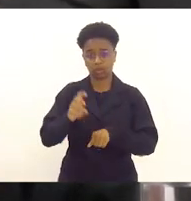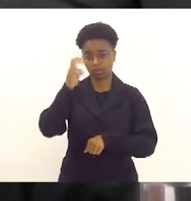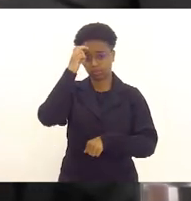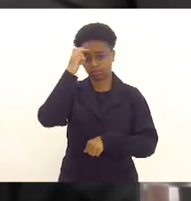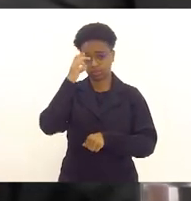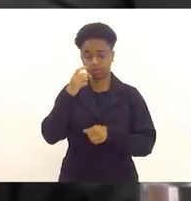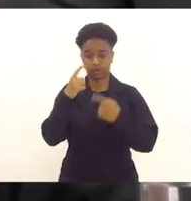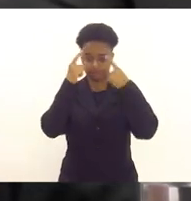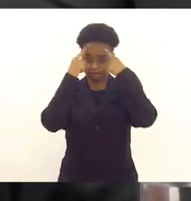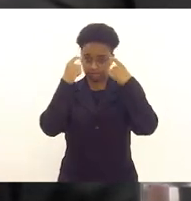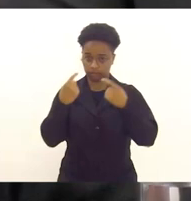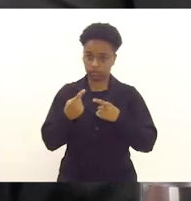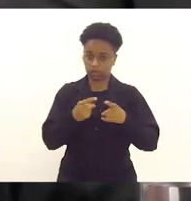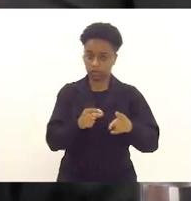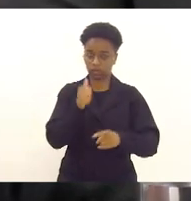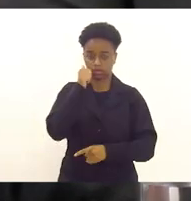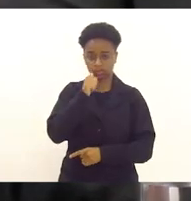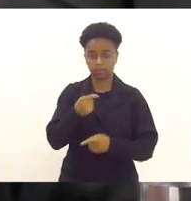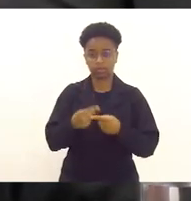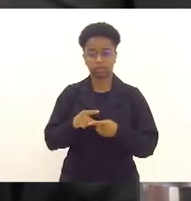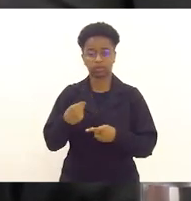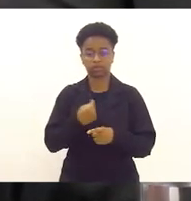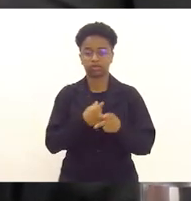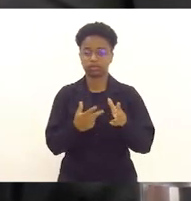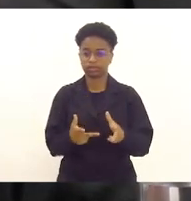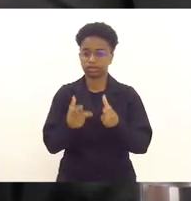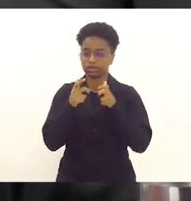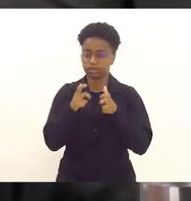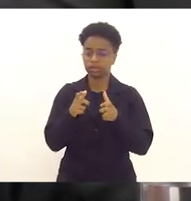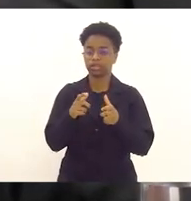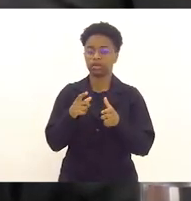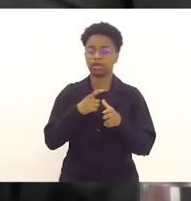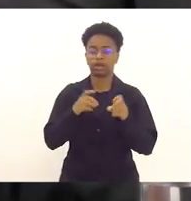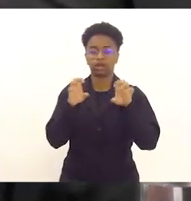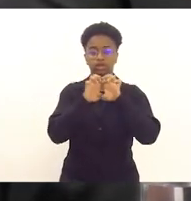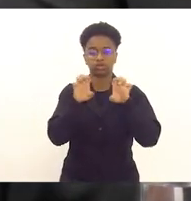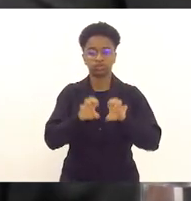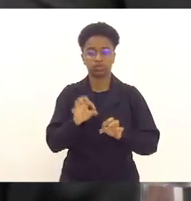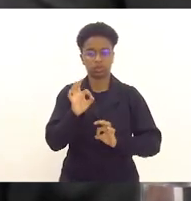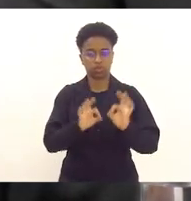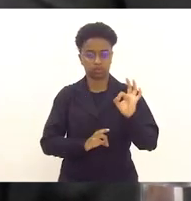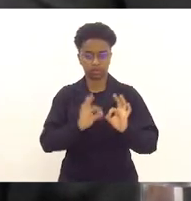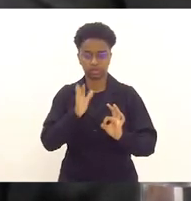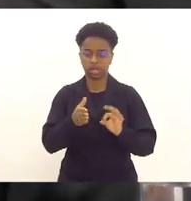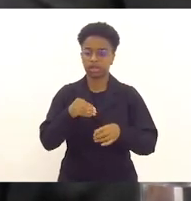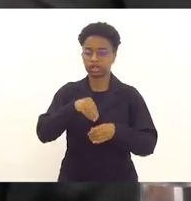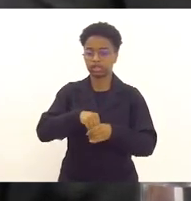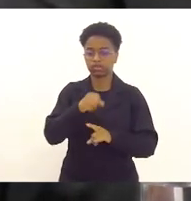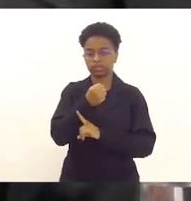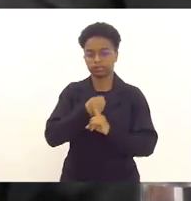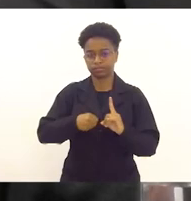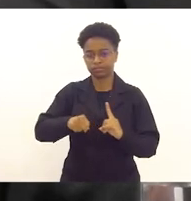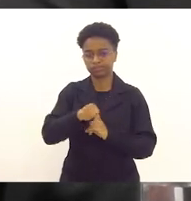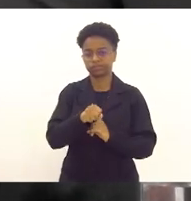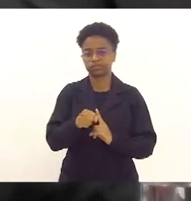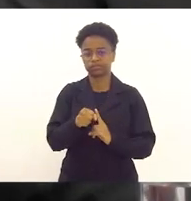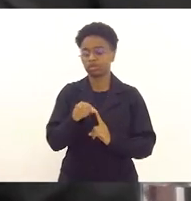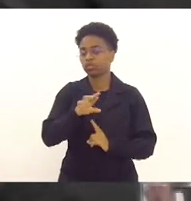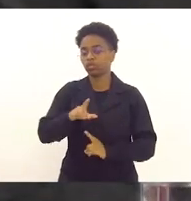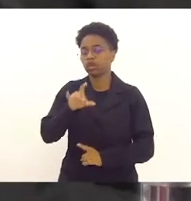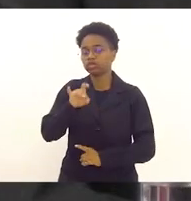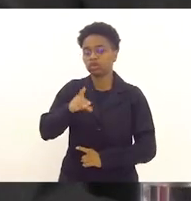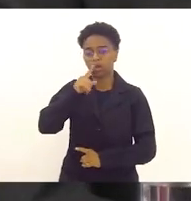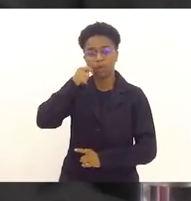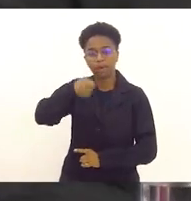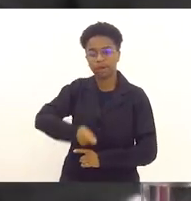contra mulher a gente observa que está enraizado tá muito curado dentro da nossa sociedade não só o